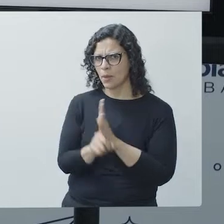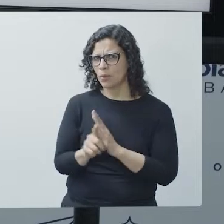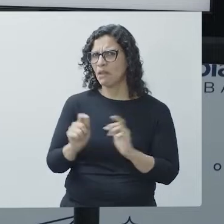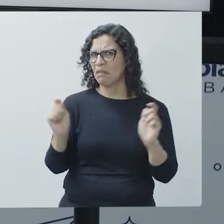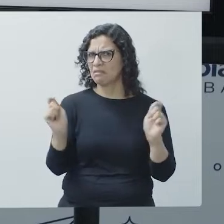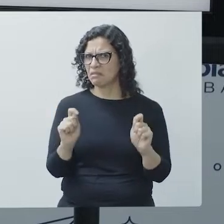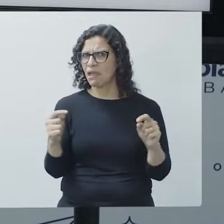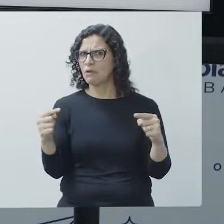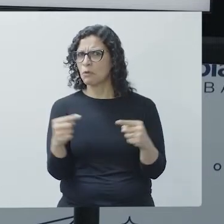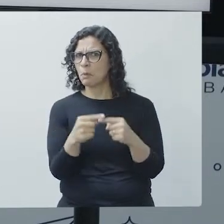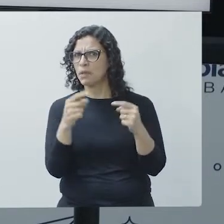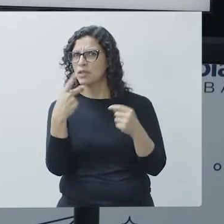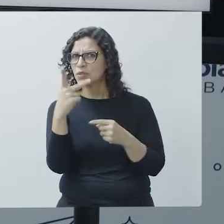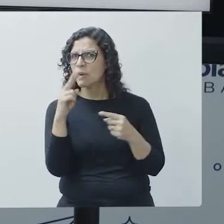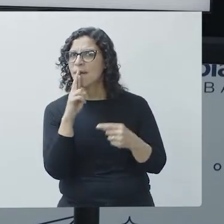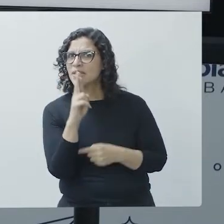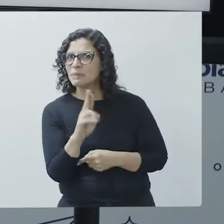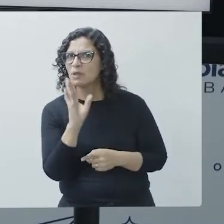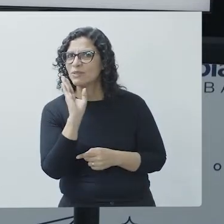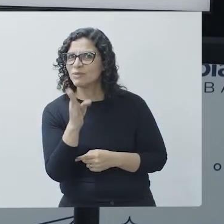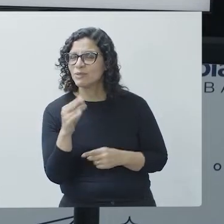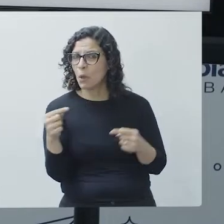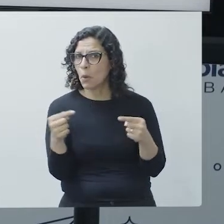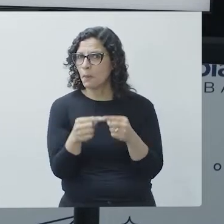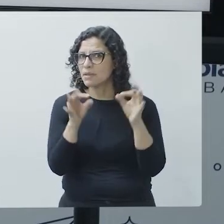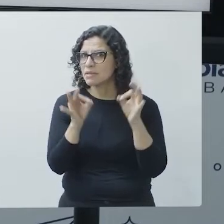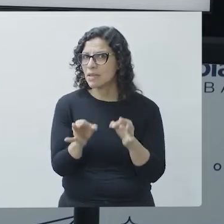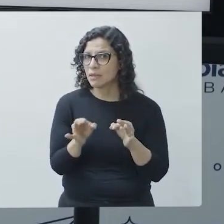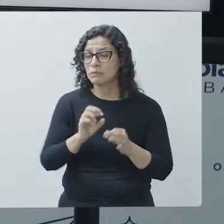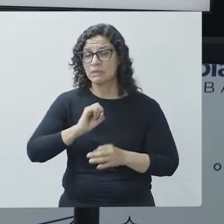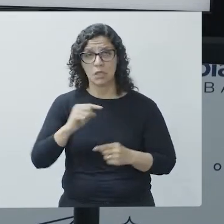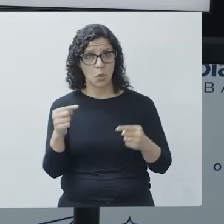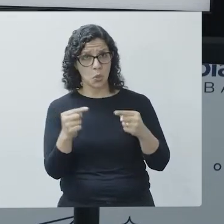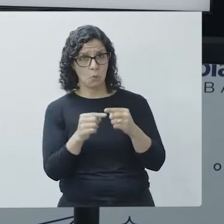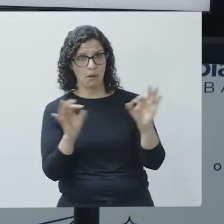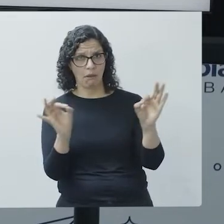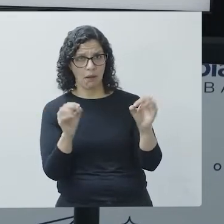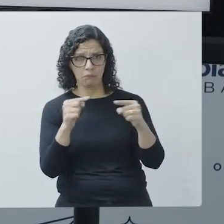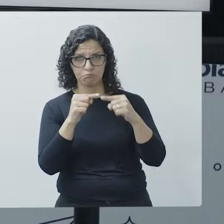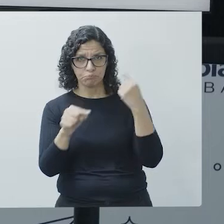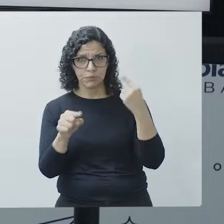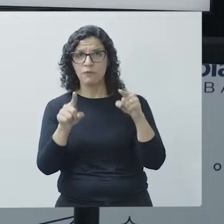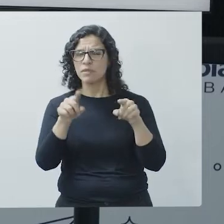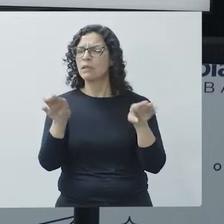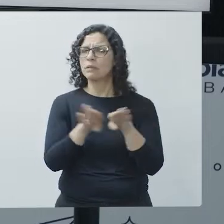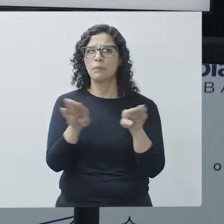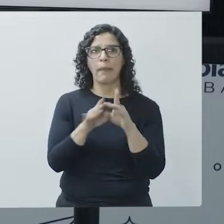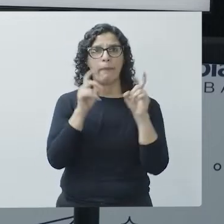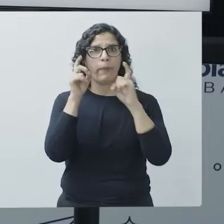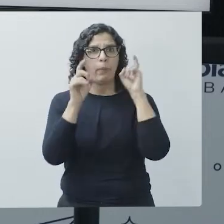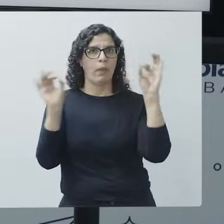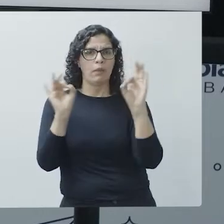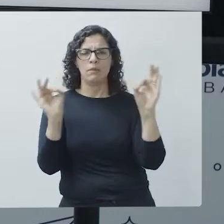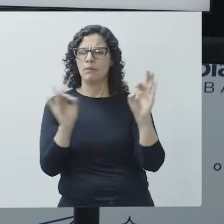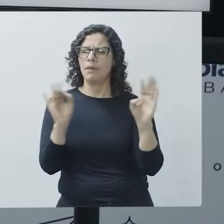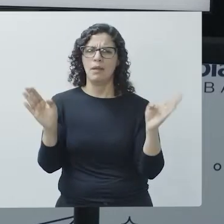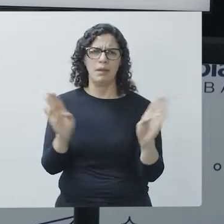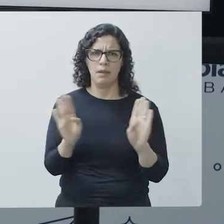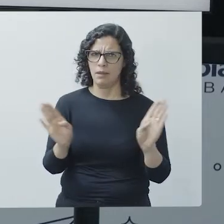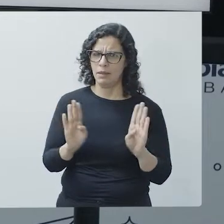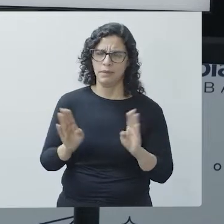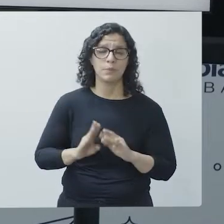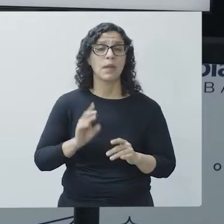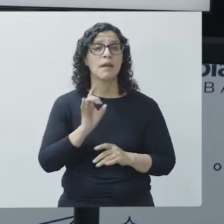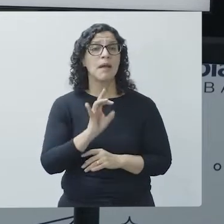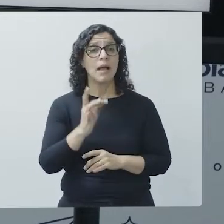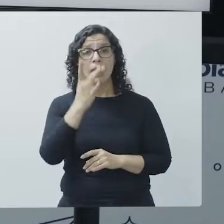vai estar aí de acordo com o que você colocou? Se não estiver de acordo com o que você colocou, você também não precisa se preocupar com